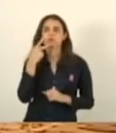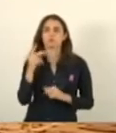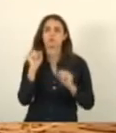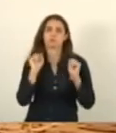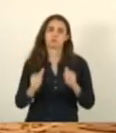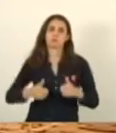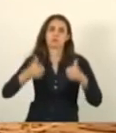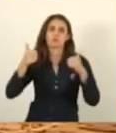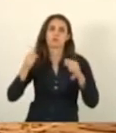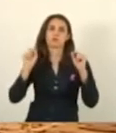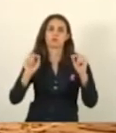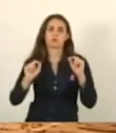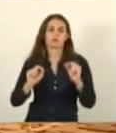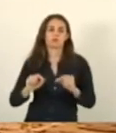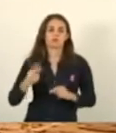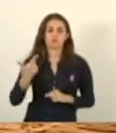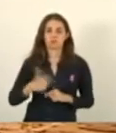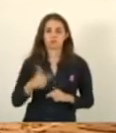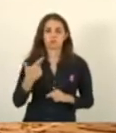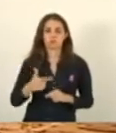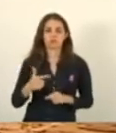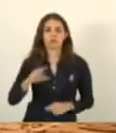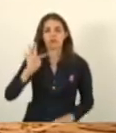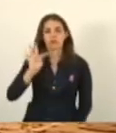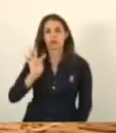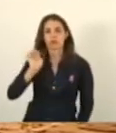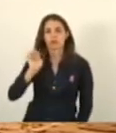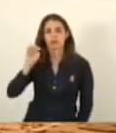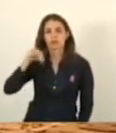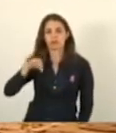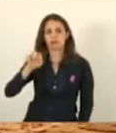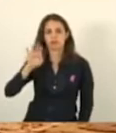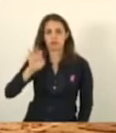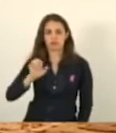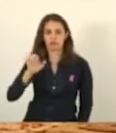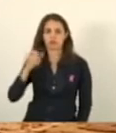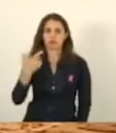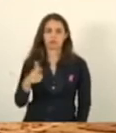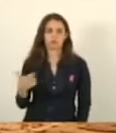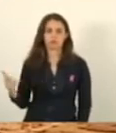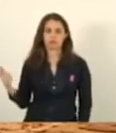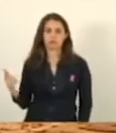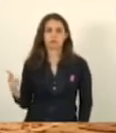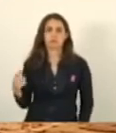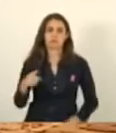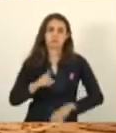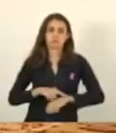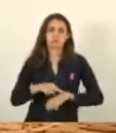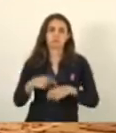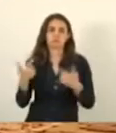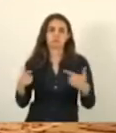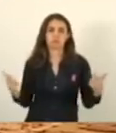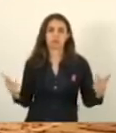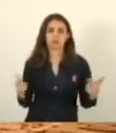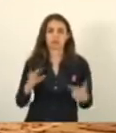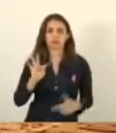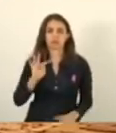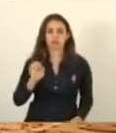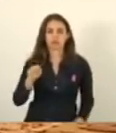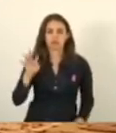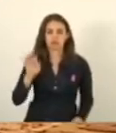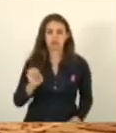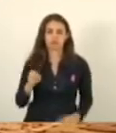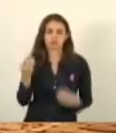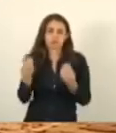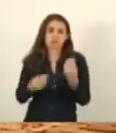mas não terá tenentes, não é isso, capitão? O Espírito Santo ficará algum tempo sem tenente. Então,